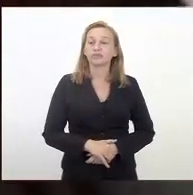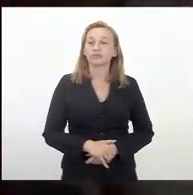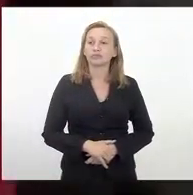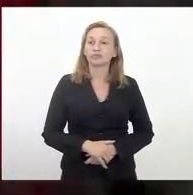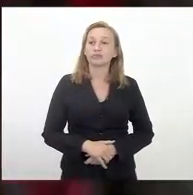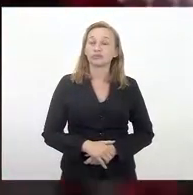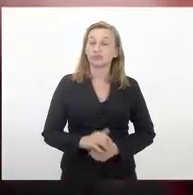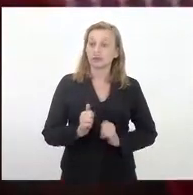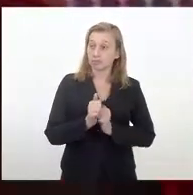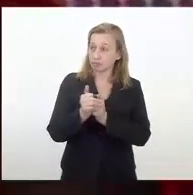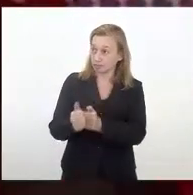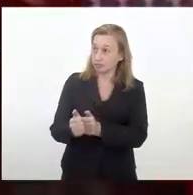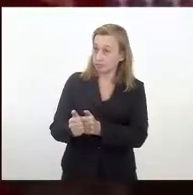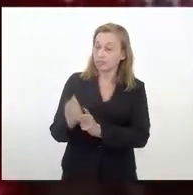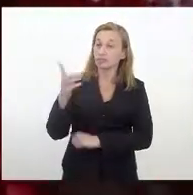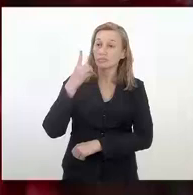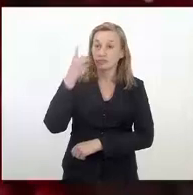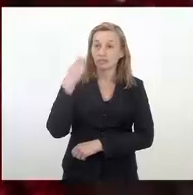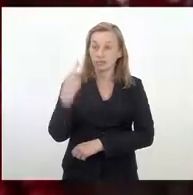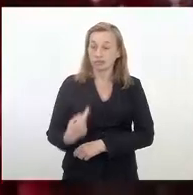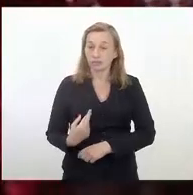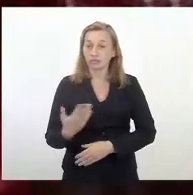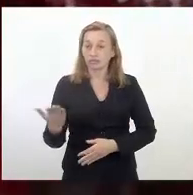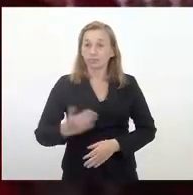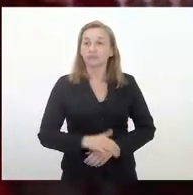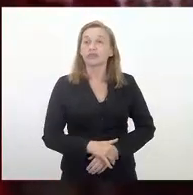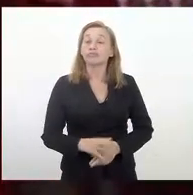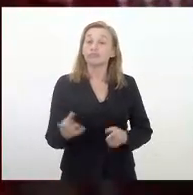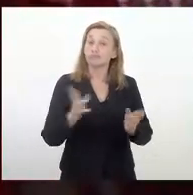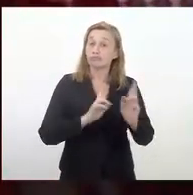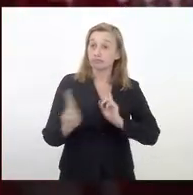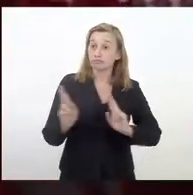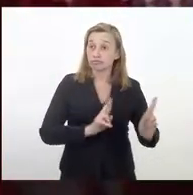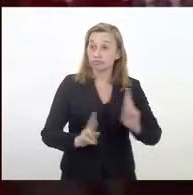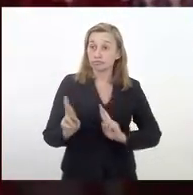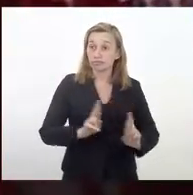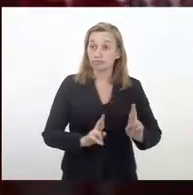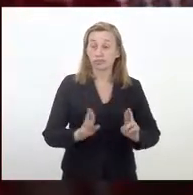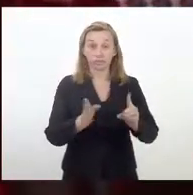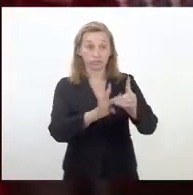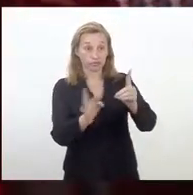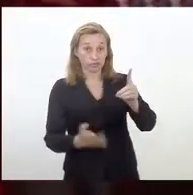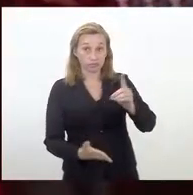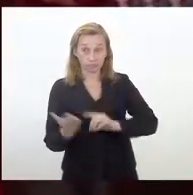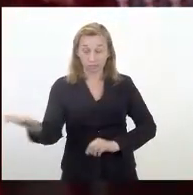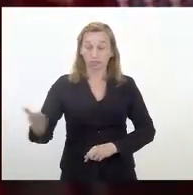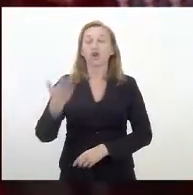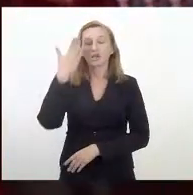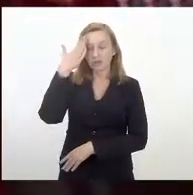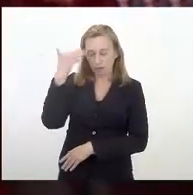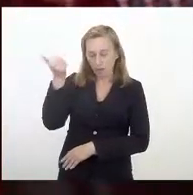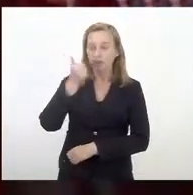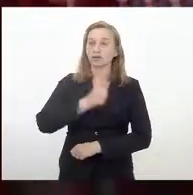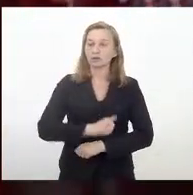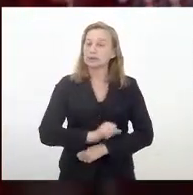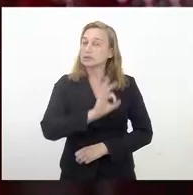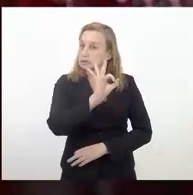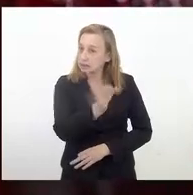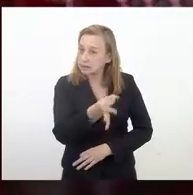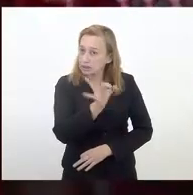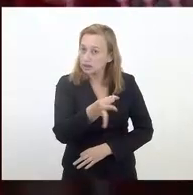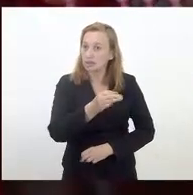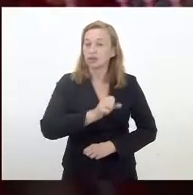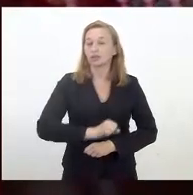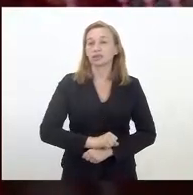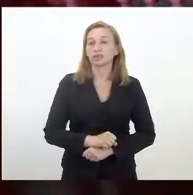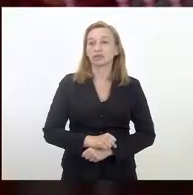eu vou na esteira da fala da Renata Souza em relação a essa honraria nós sabemos que com certeza